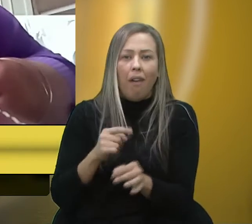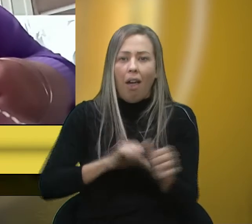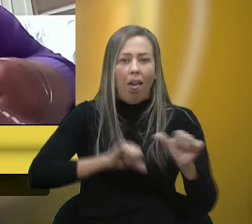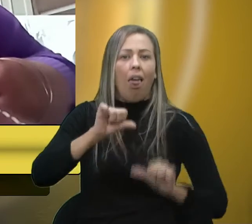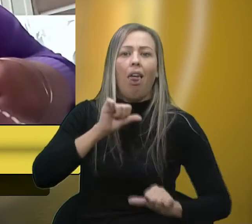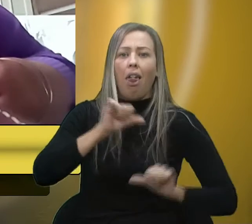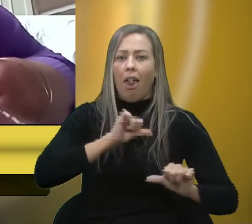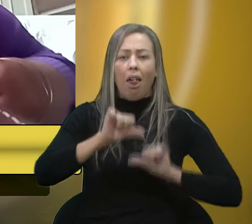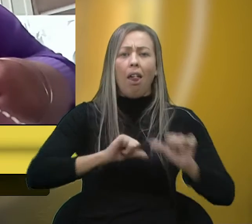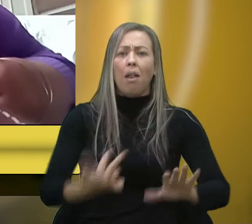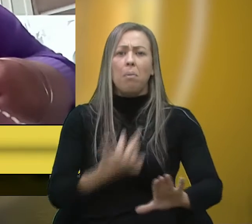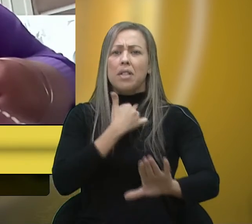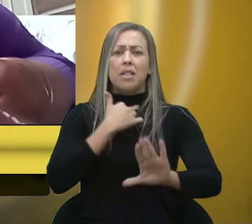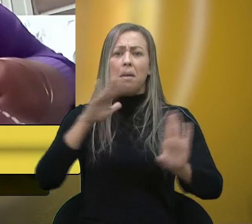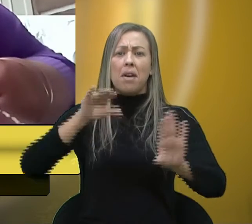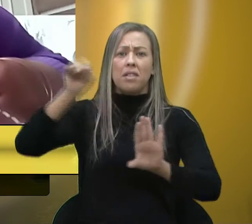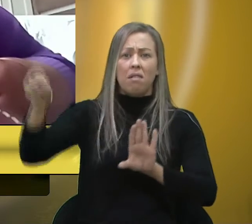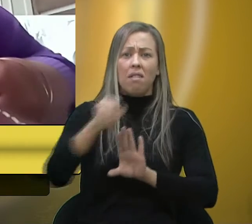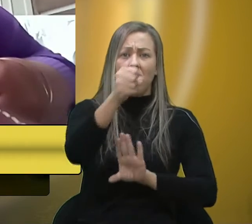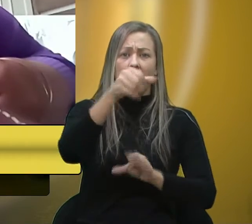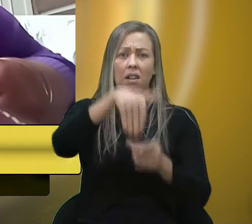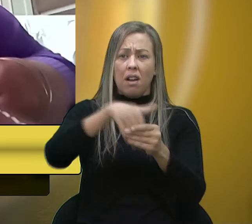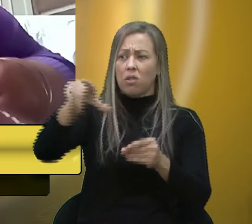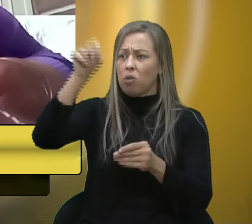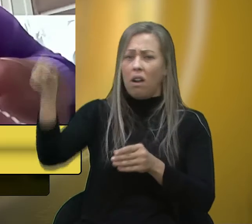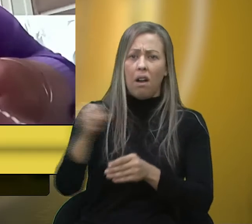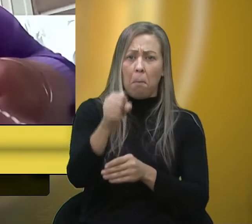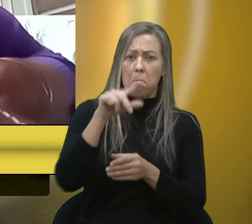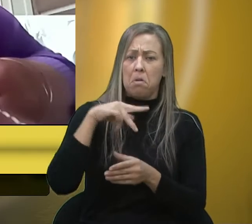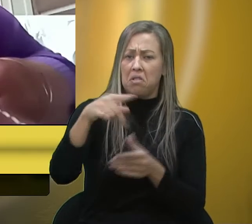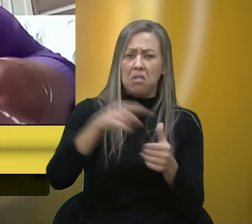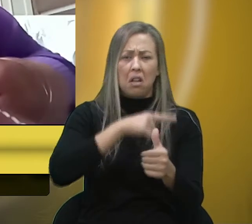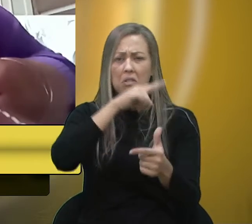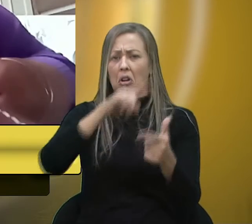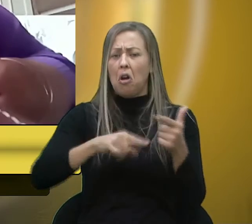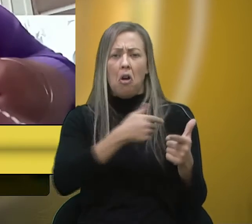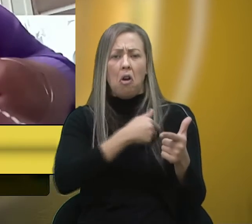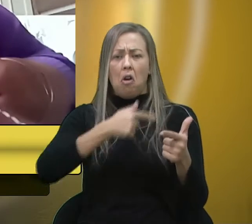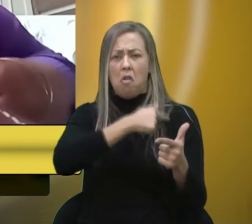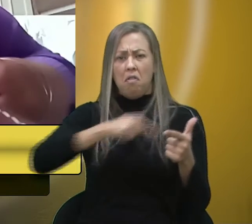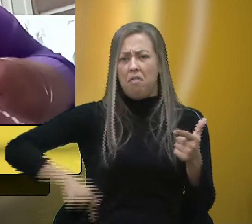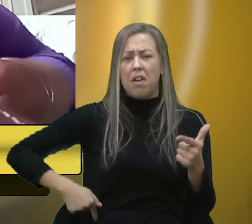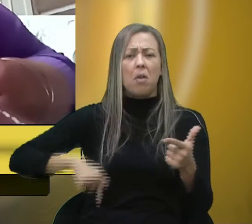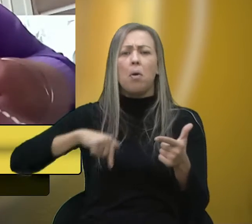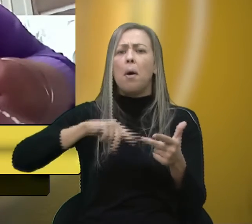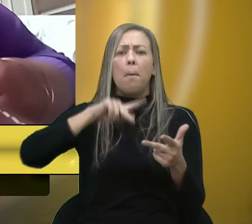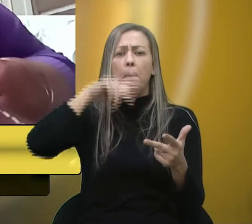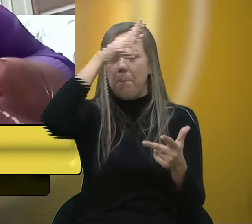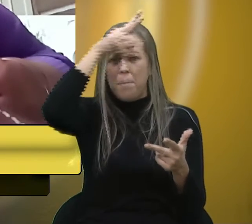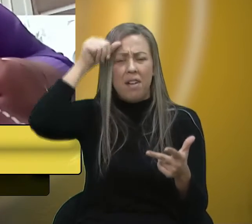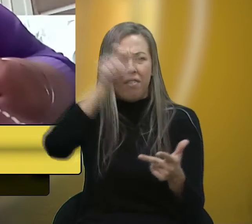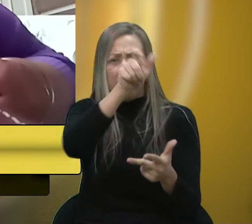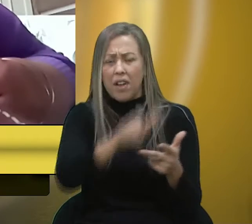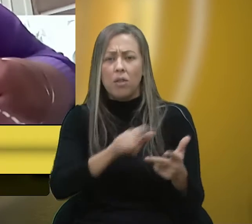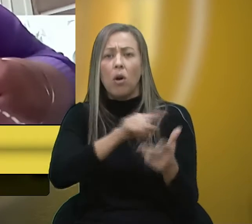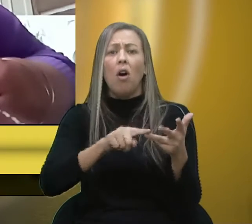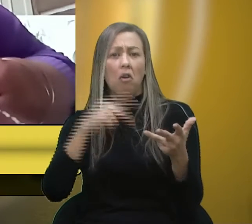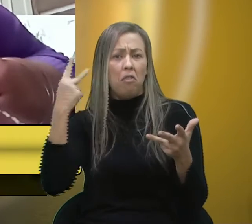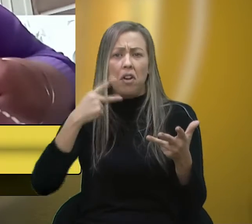não precisamos mais eleger ninguém, nem presidente, nem governador, nem prefeito e muito menos